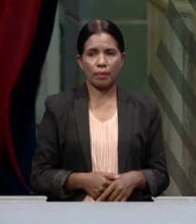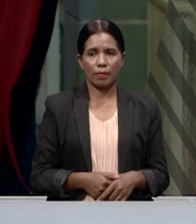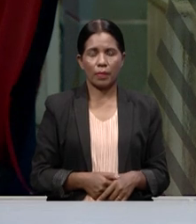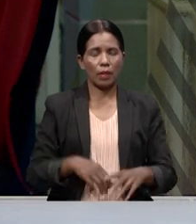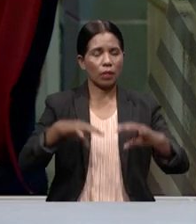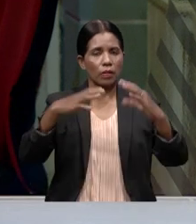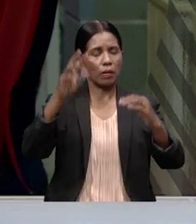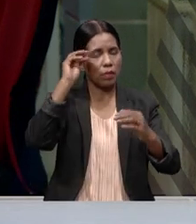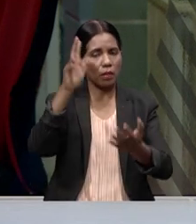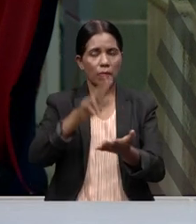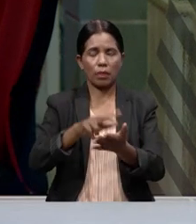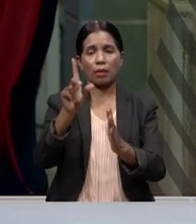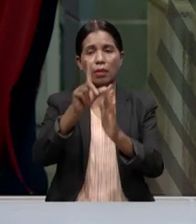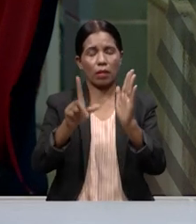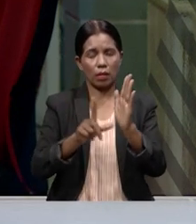kelu minist